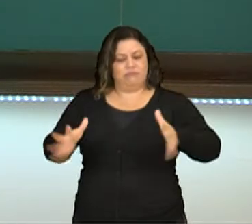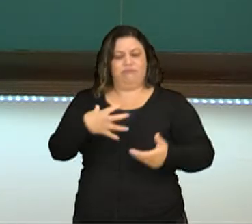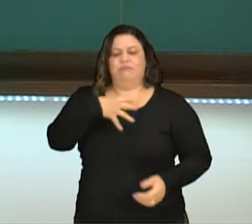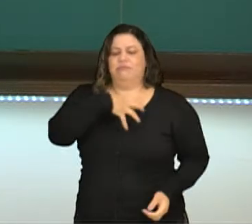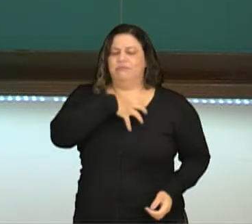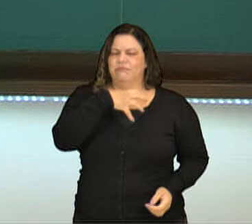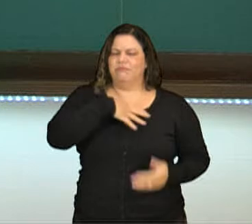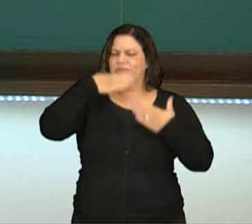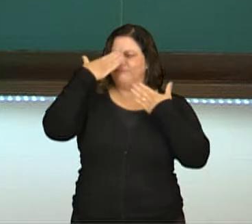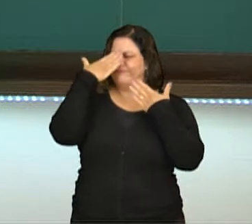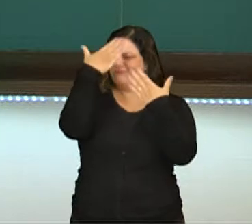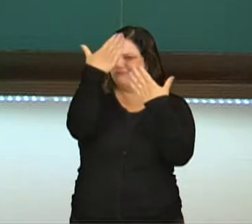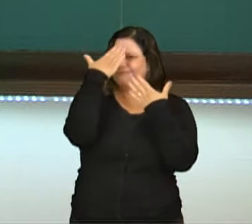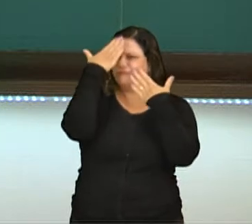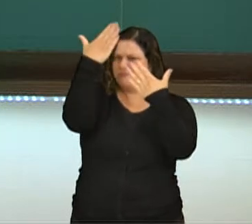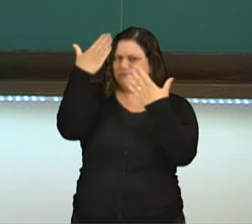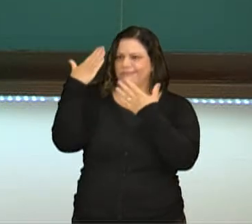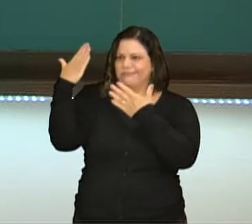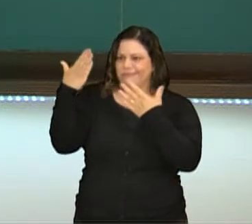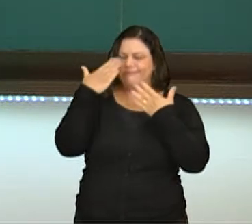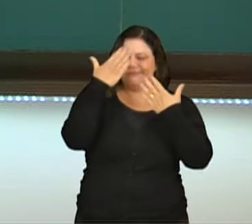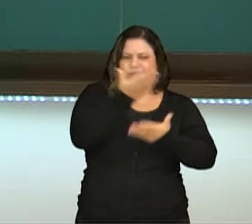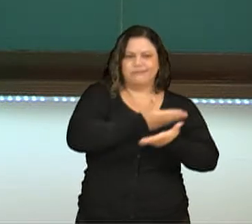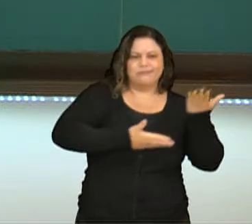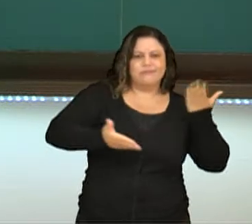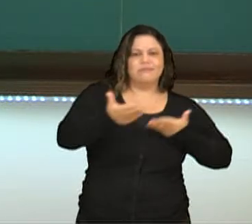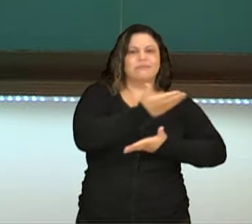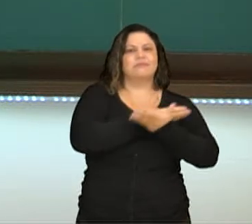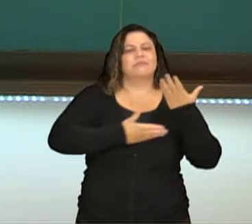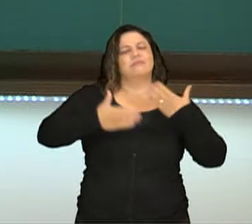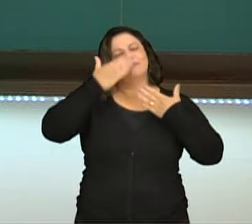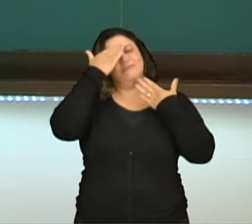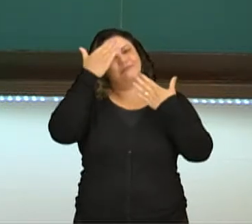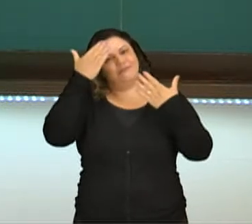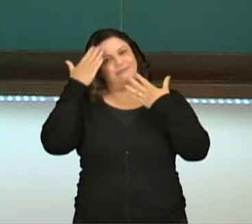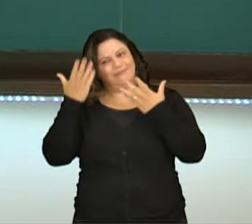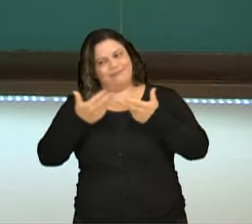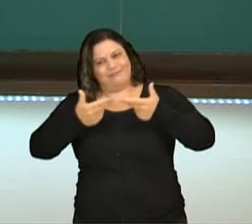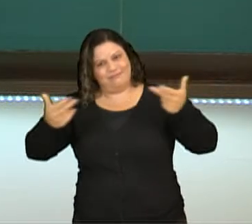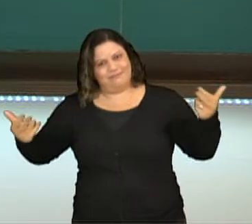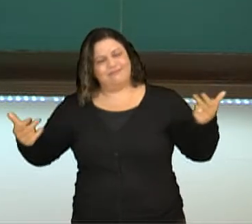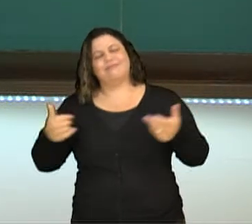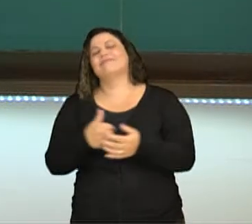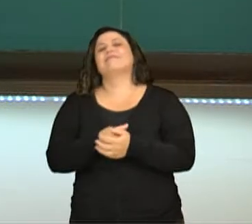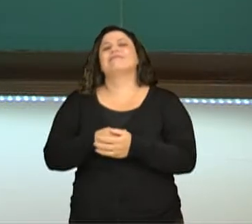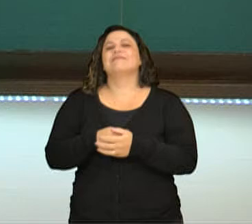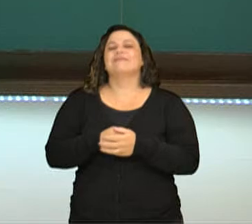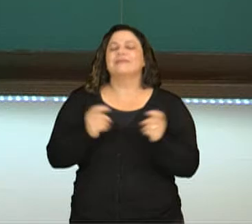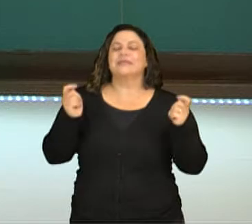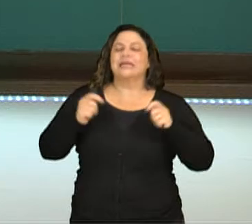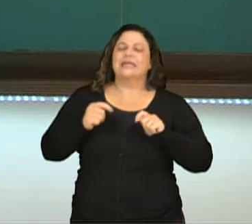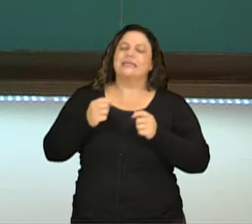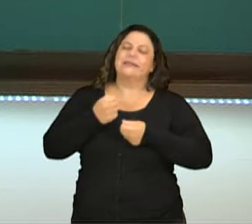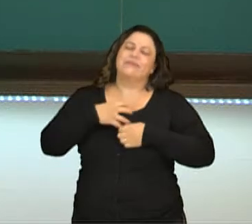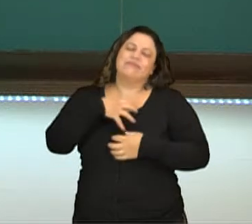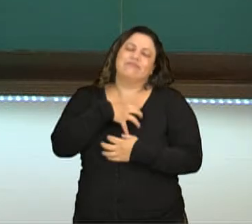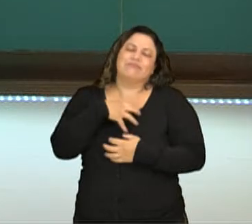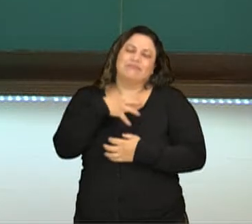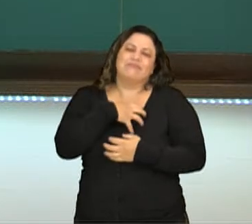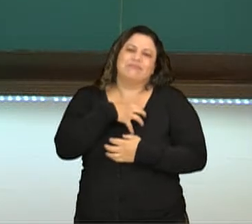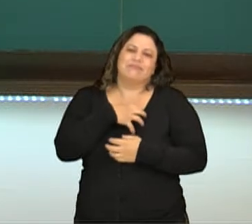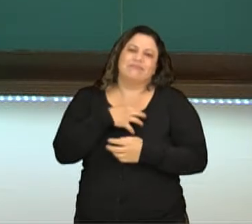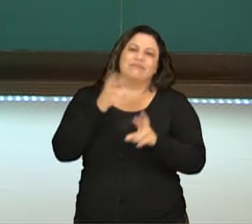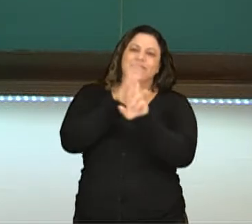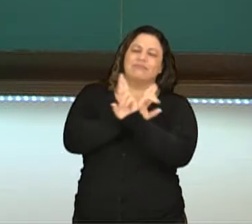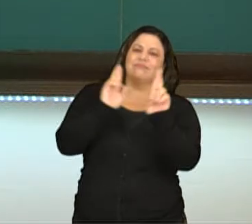de gratidão, de retribuição pelos trabalhadores, que os trabalhadores demonstrassem sentimentos com